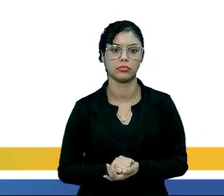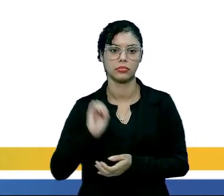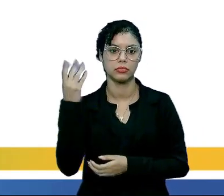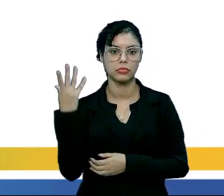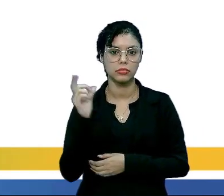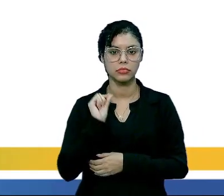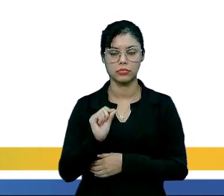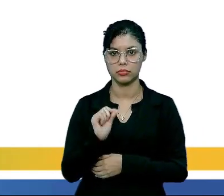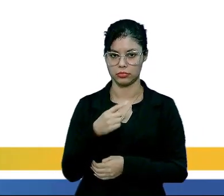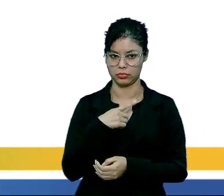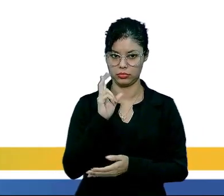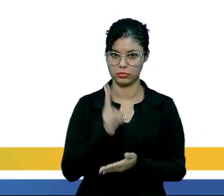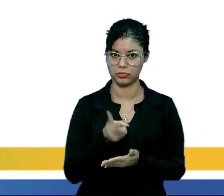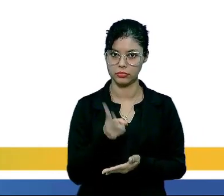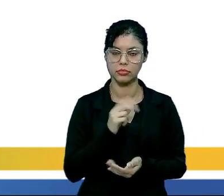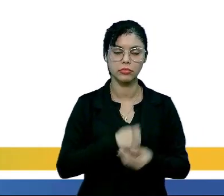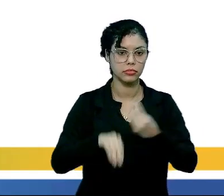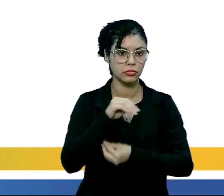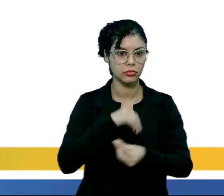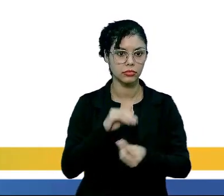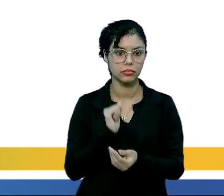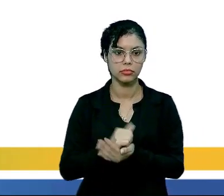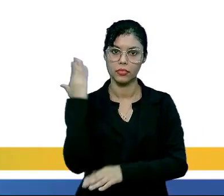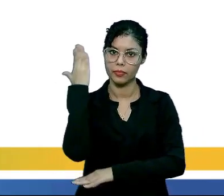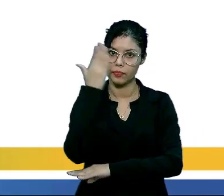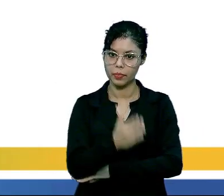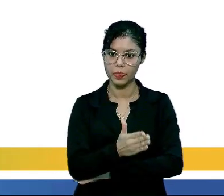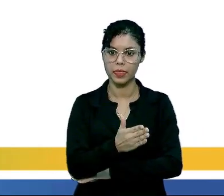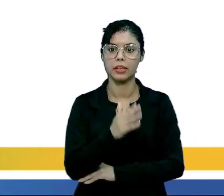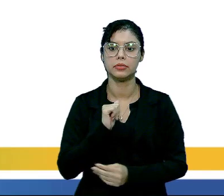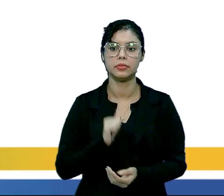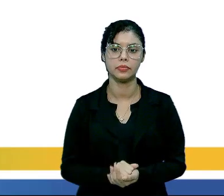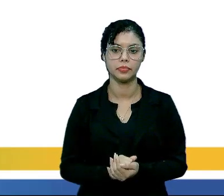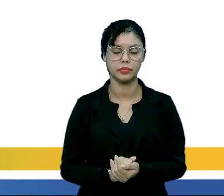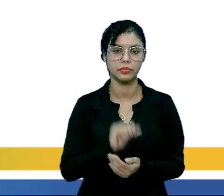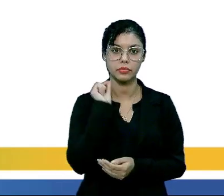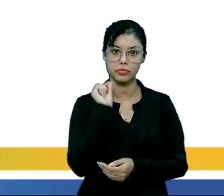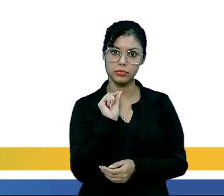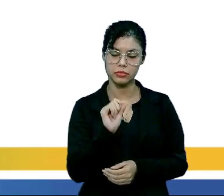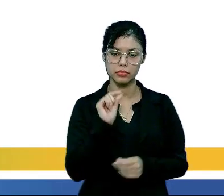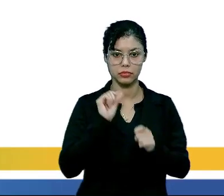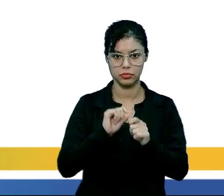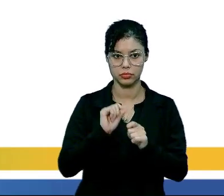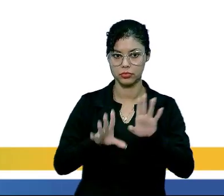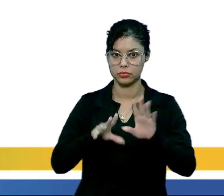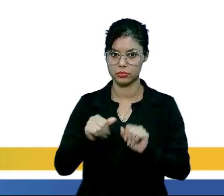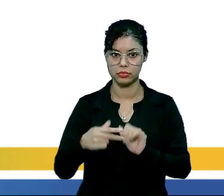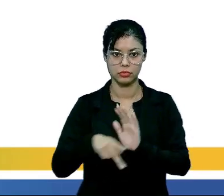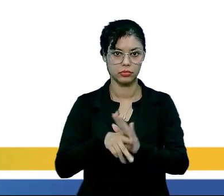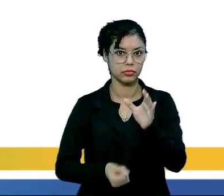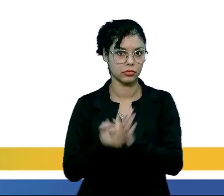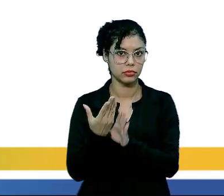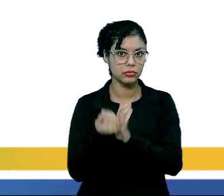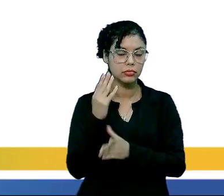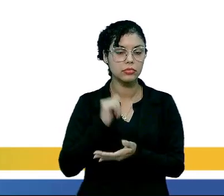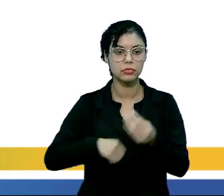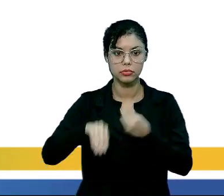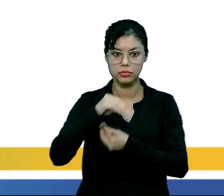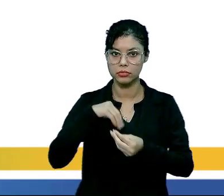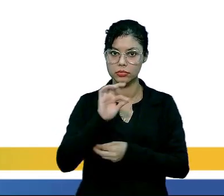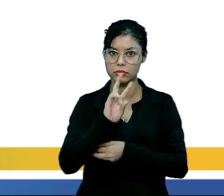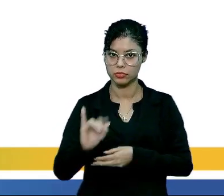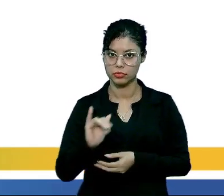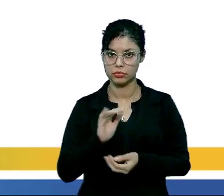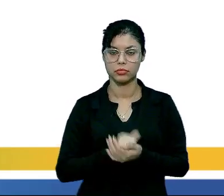caso, nós vamos ter sempre uma reação direta, é uma reação em que há formação de produto, logo essa reação